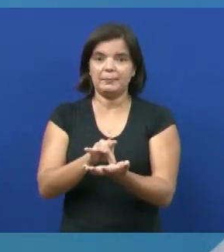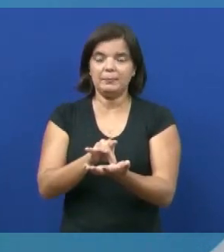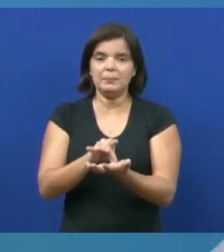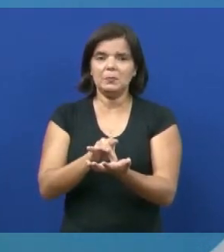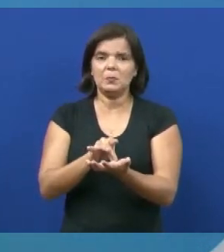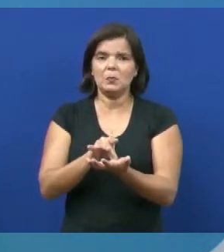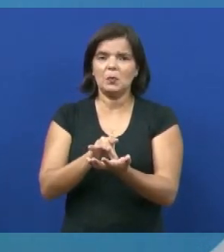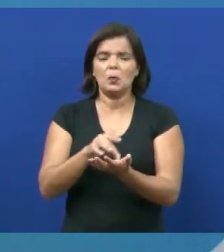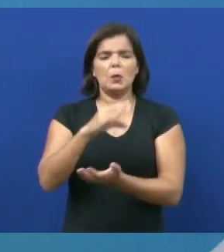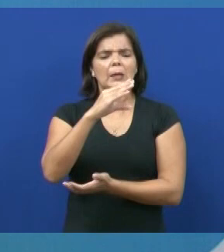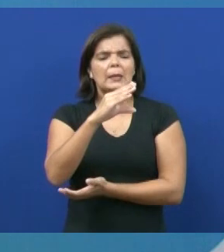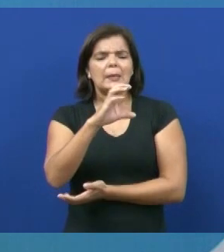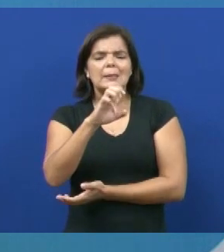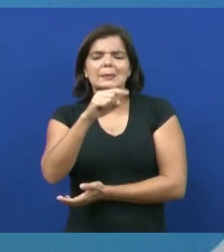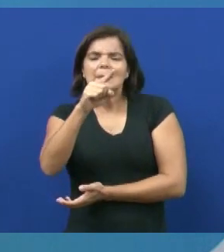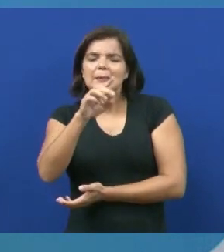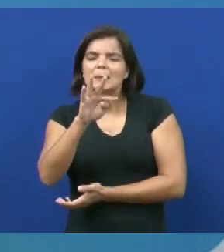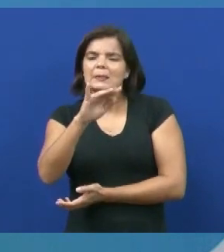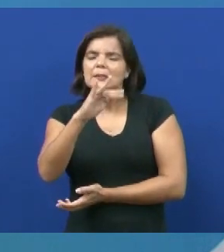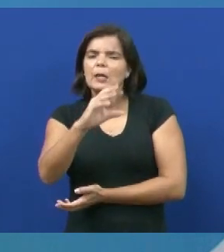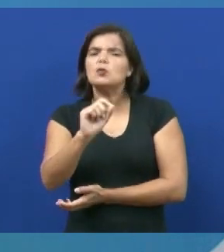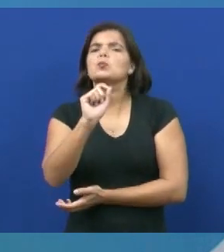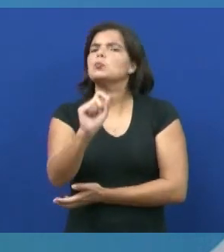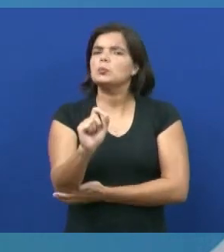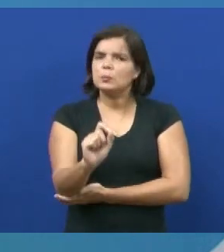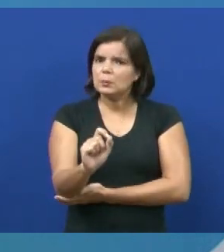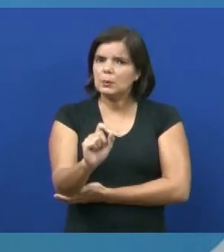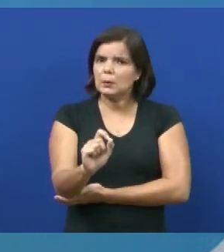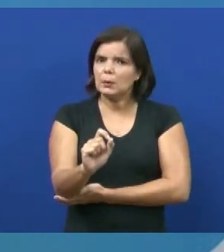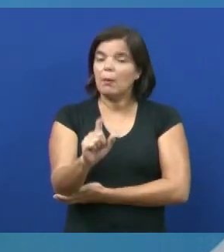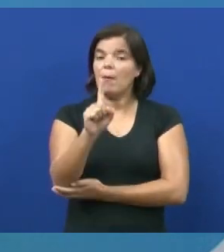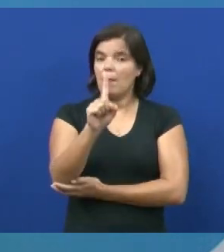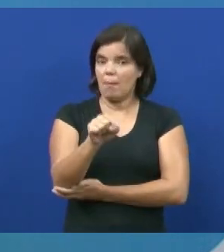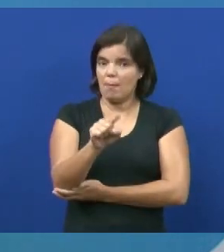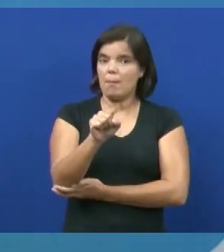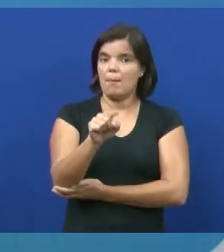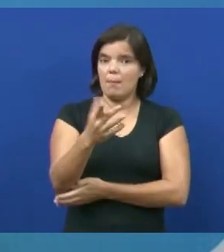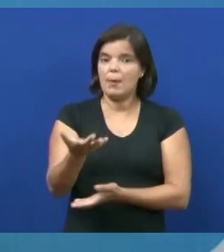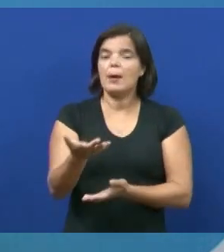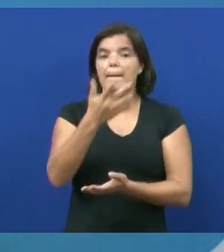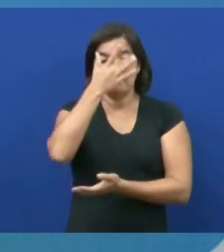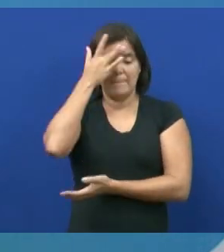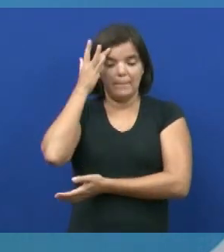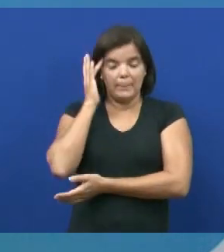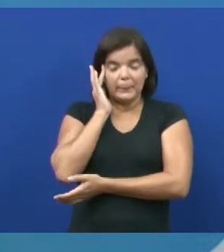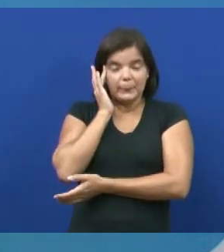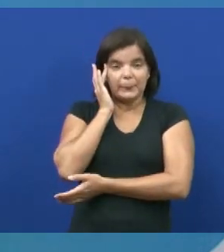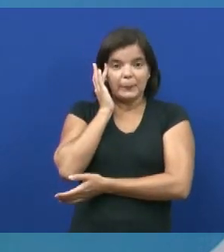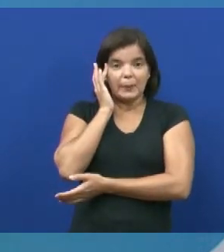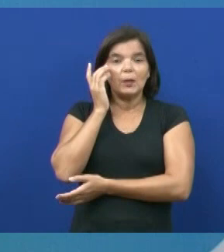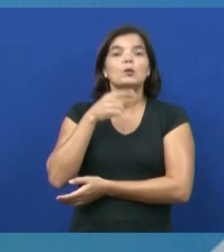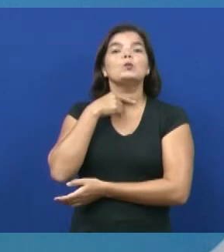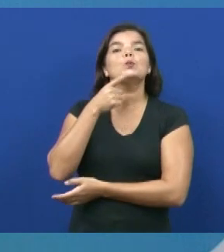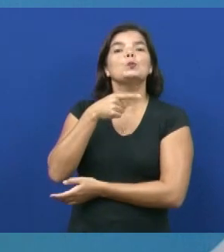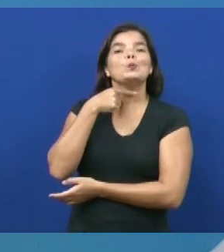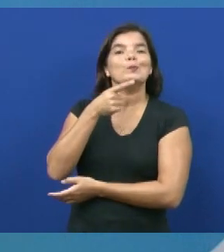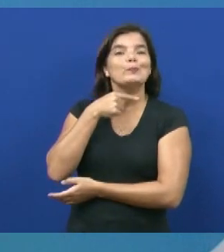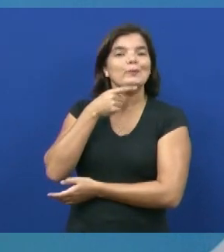O que é o cético? O cético é aquela pessoa que